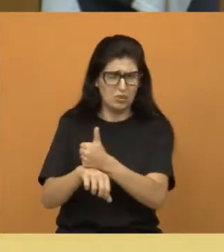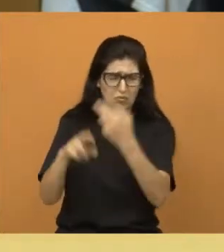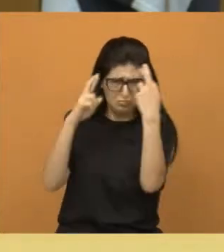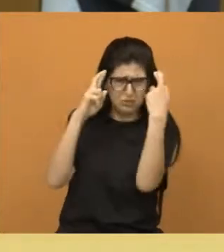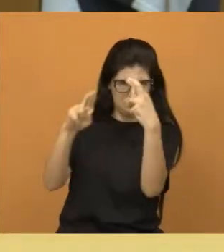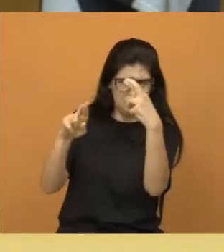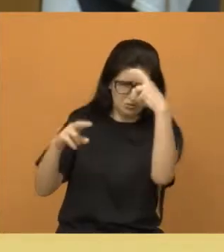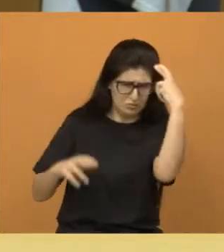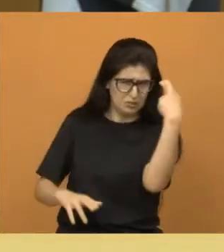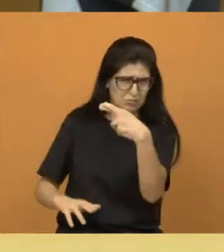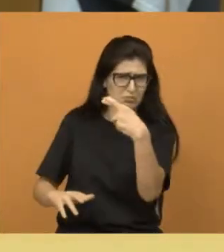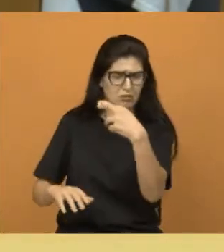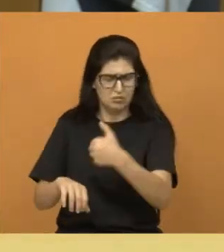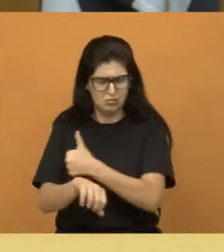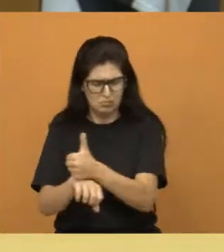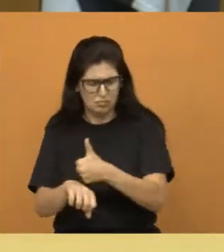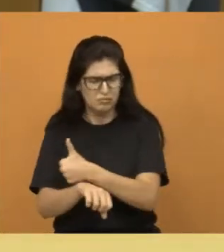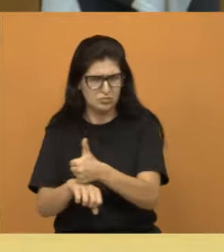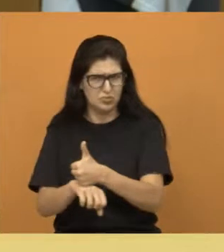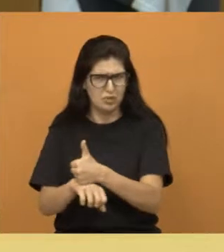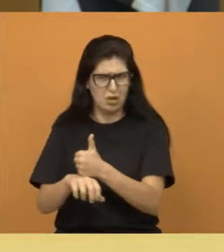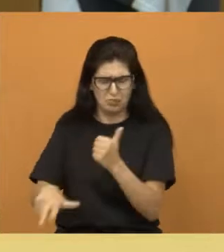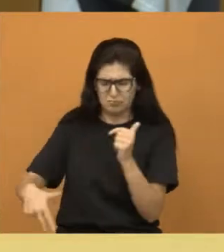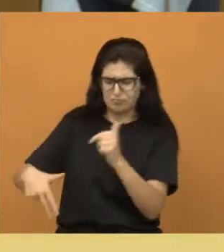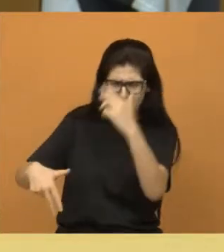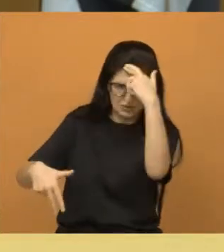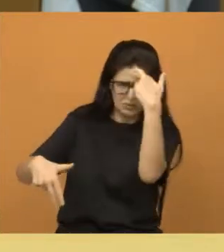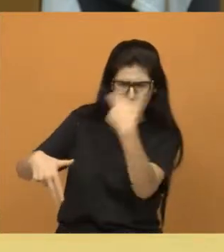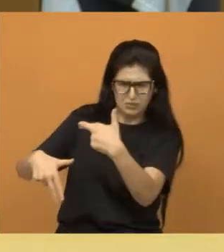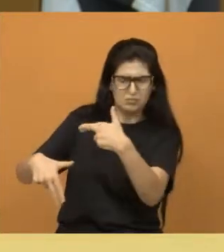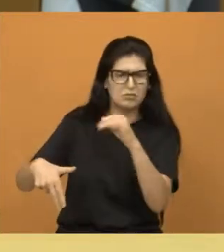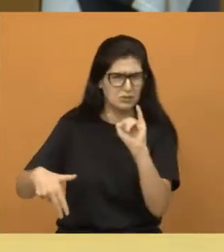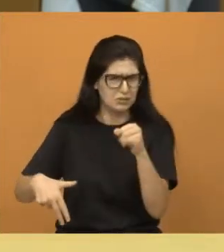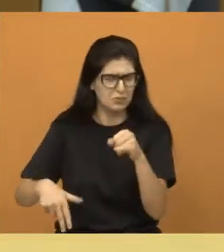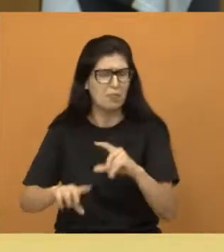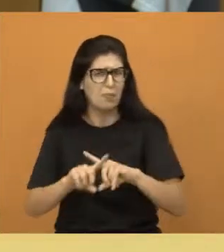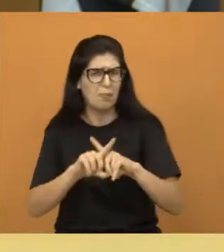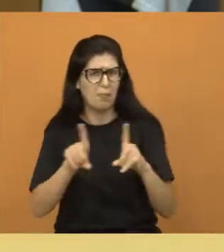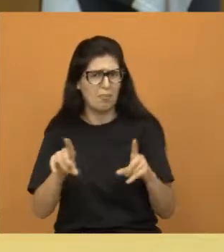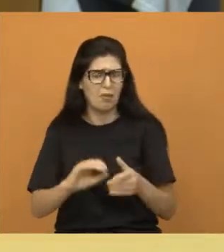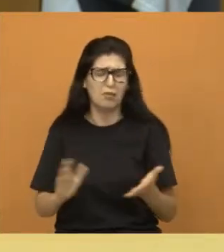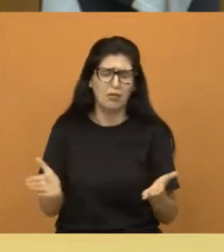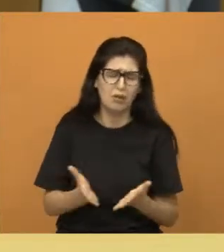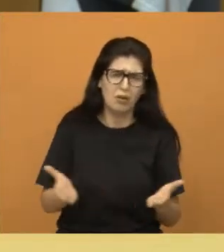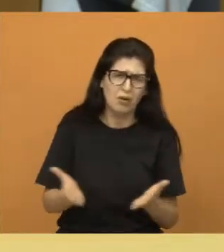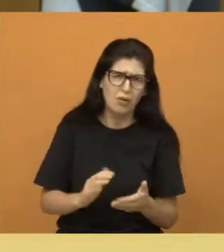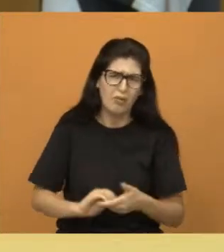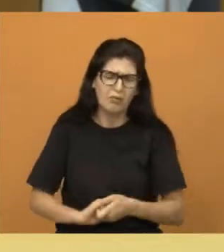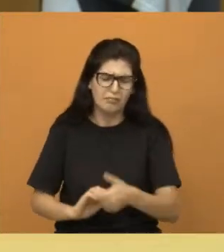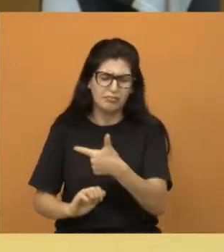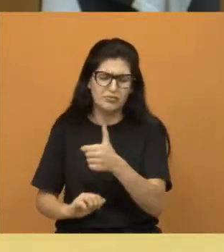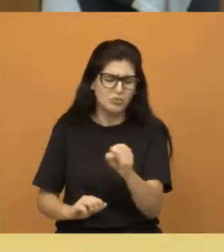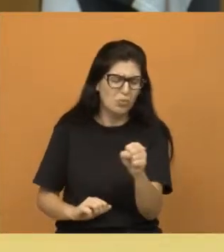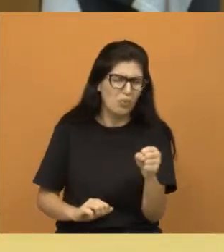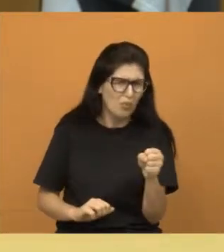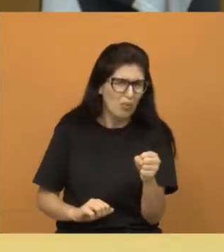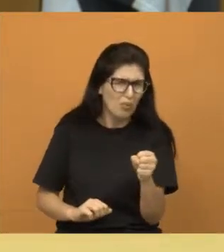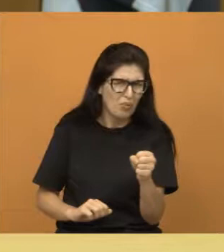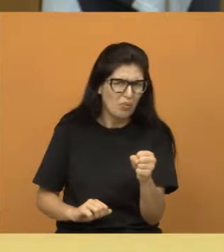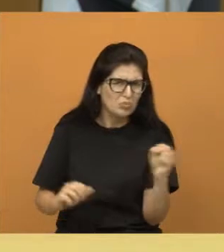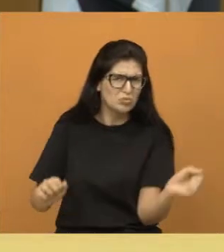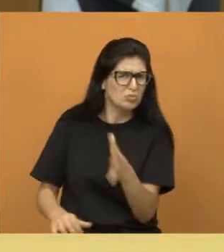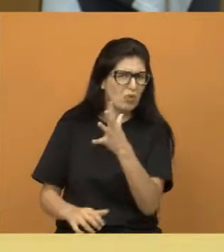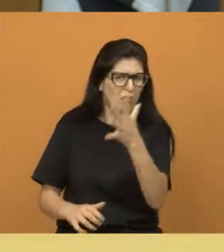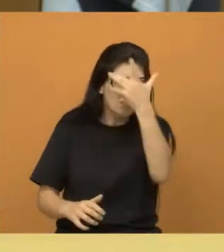todo profissional merece seu respeito. Mas eu estou dizendo o seguinte, agora nesse momento, locar 28 cargos,